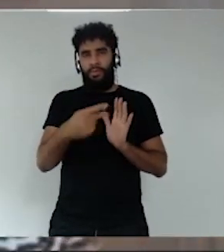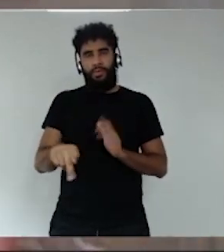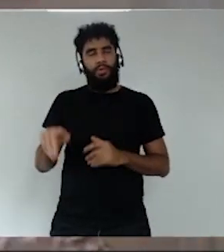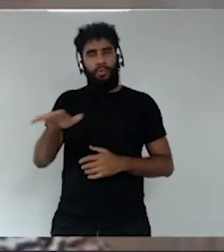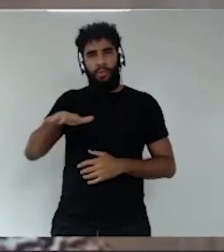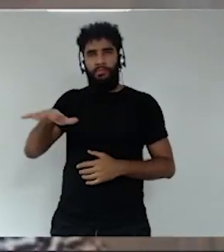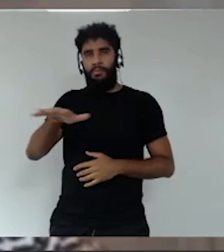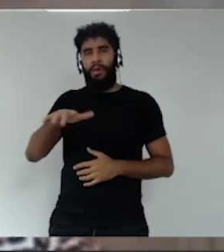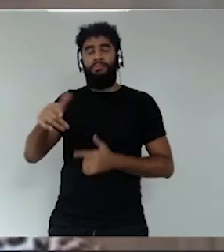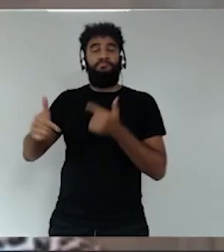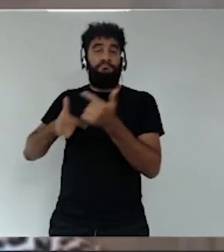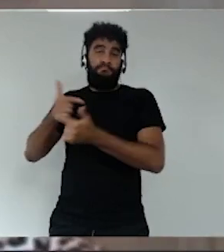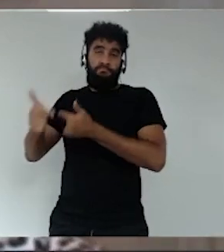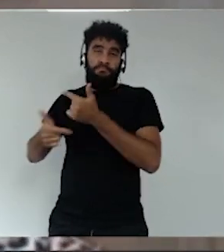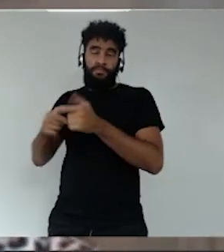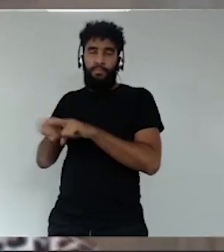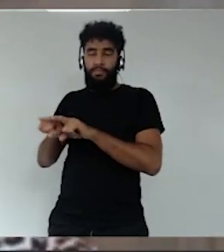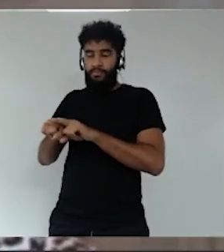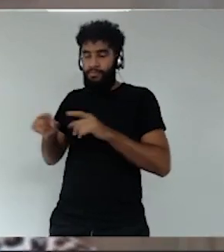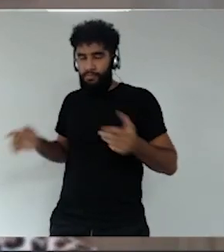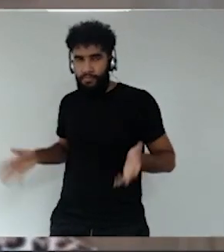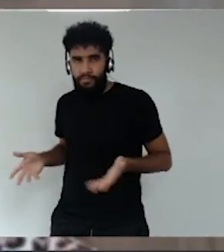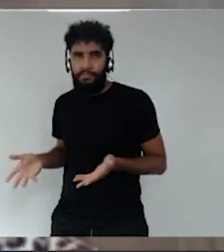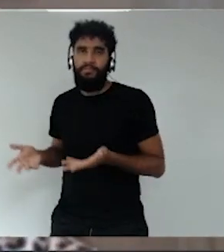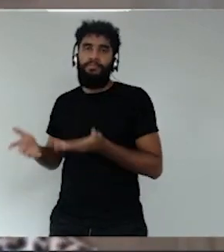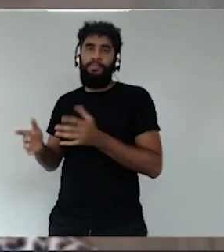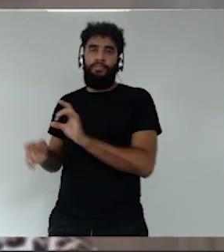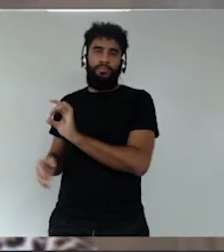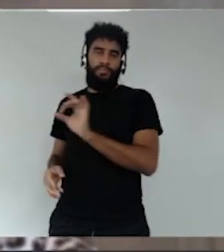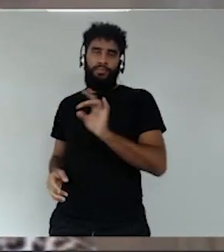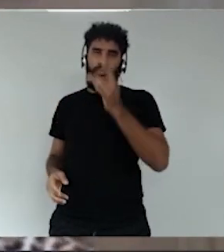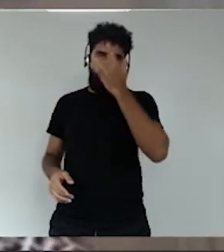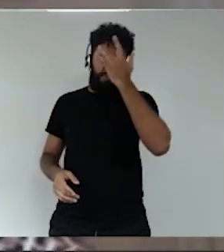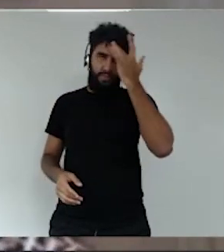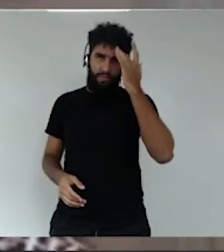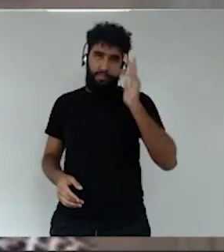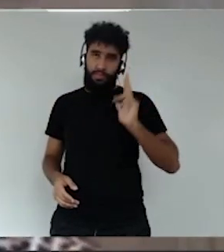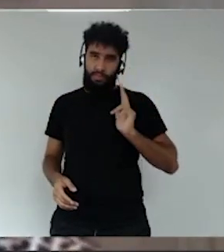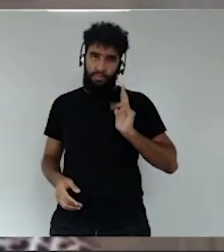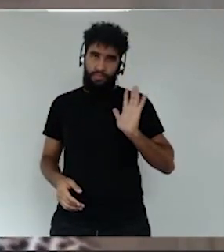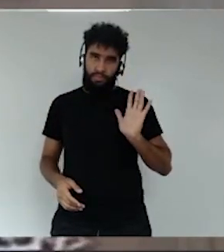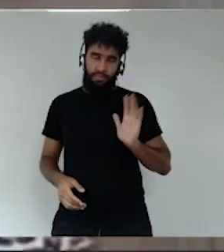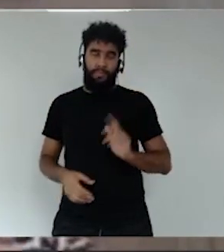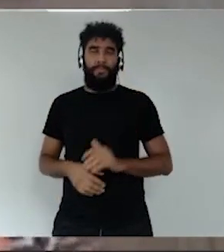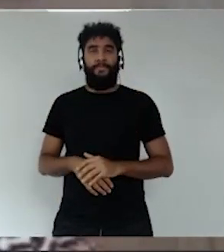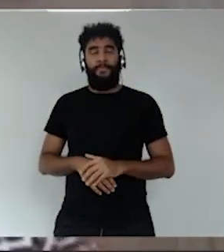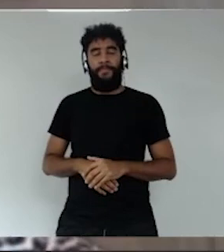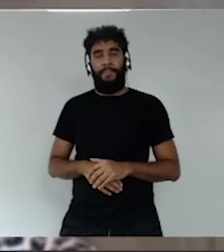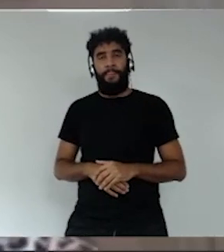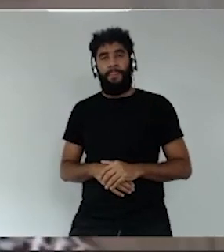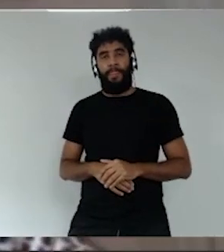mercado e do incentivo e da motivação de cada um de se